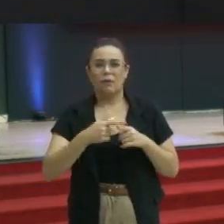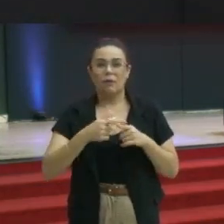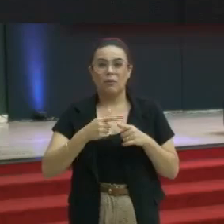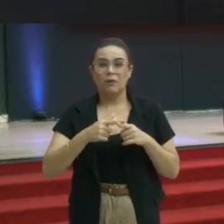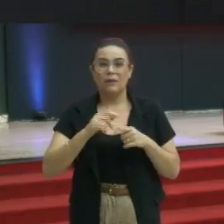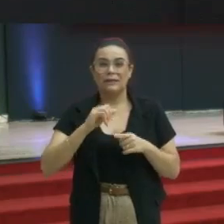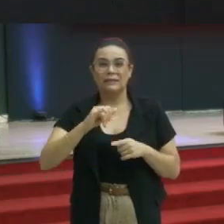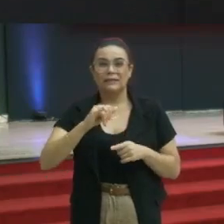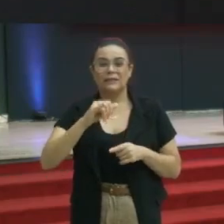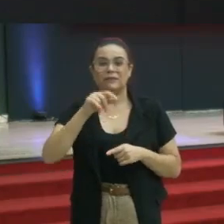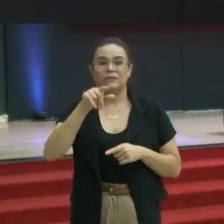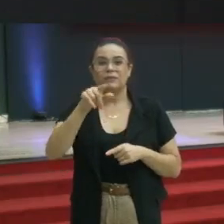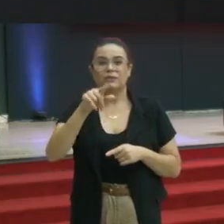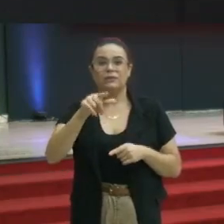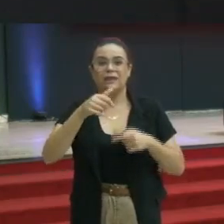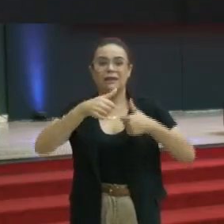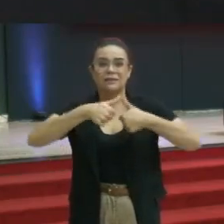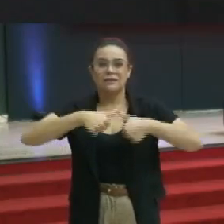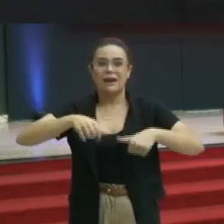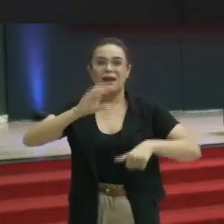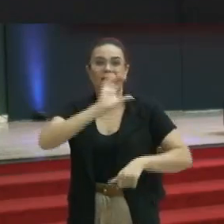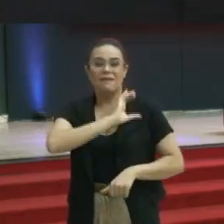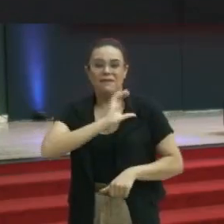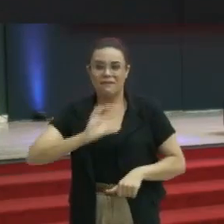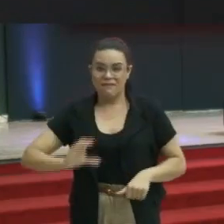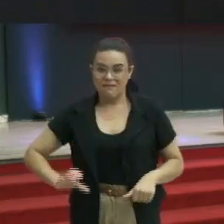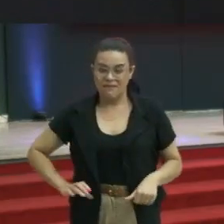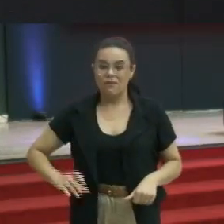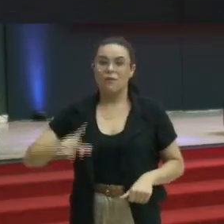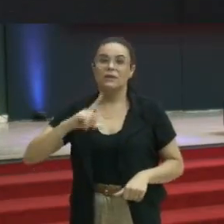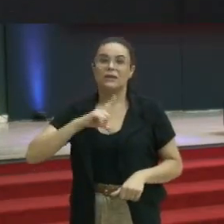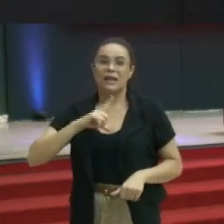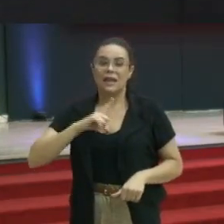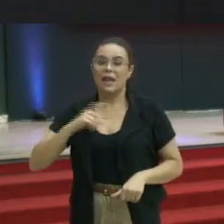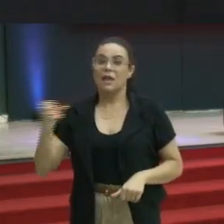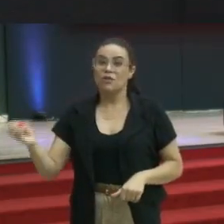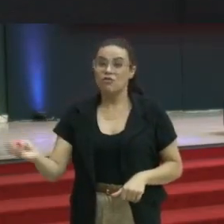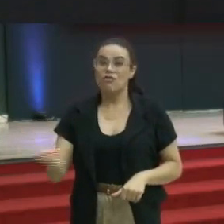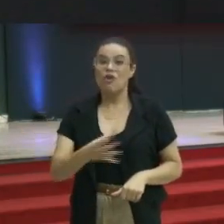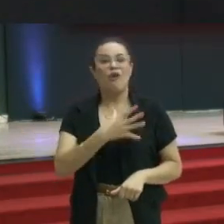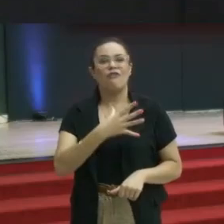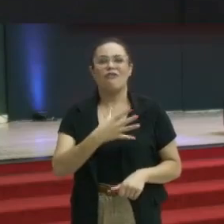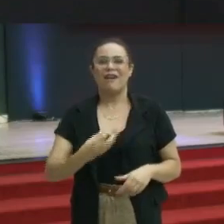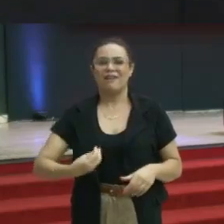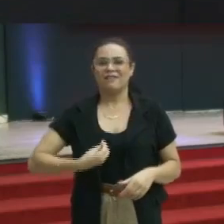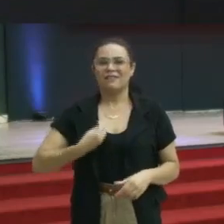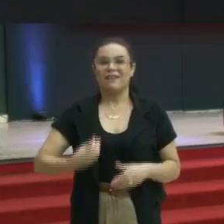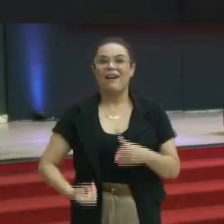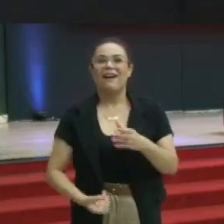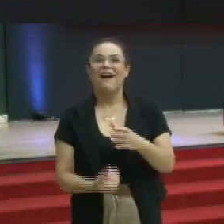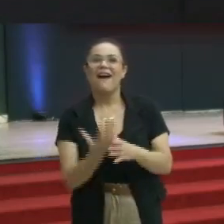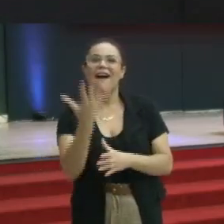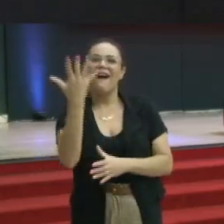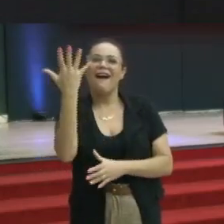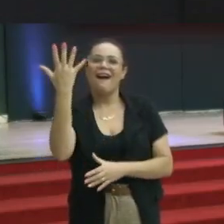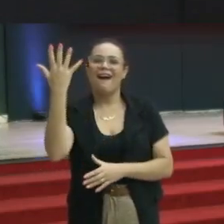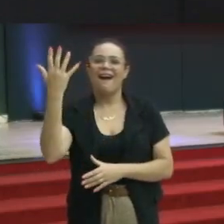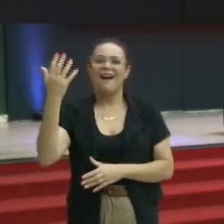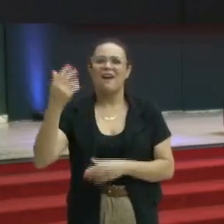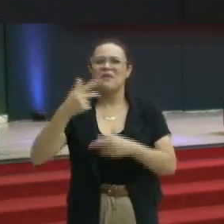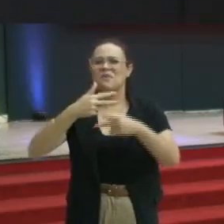nova criação, as coisas antigas já passaram, eis